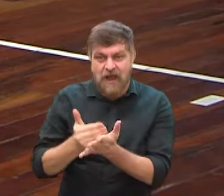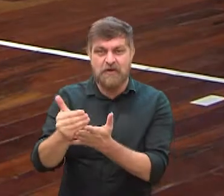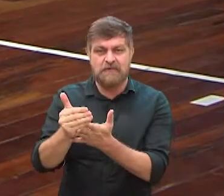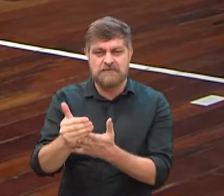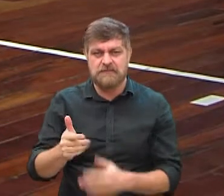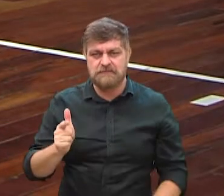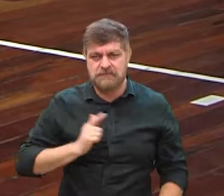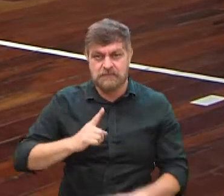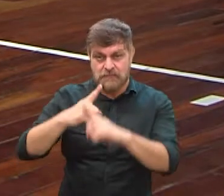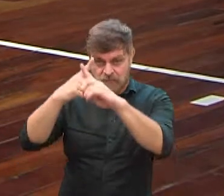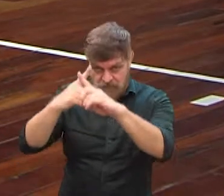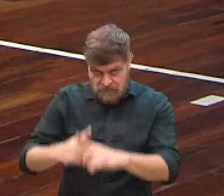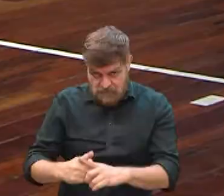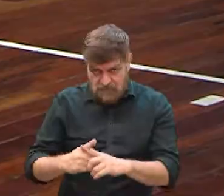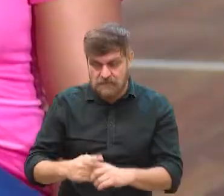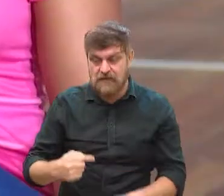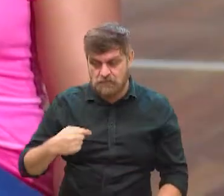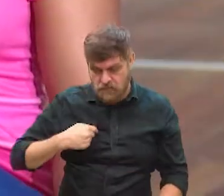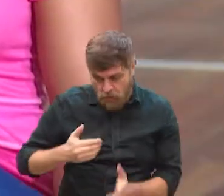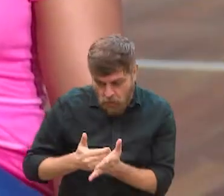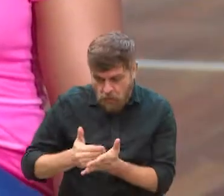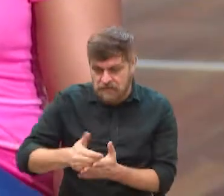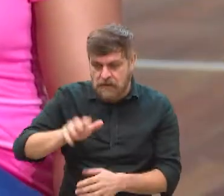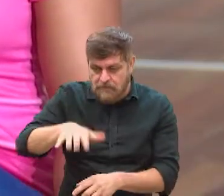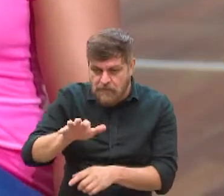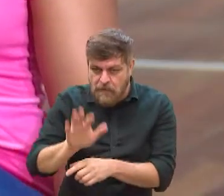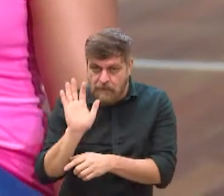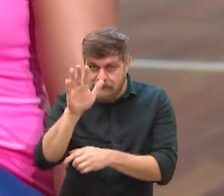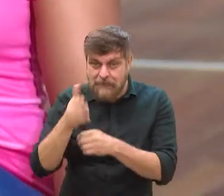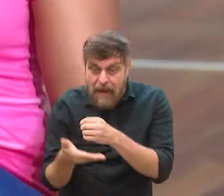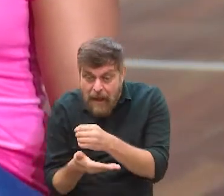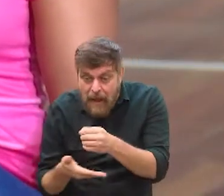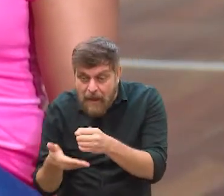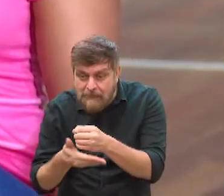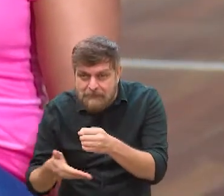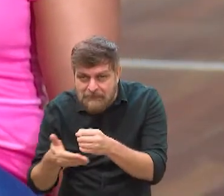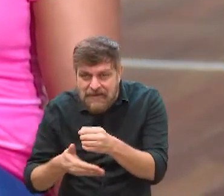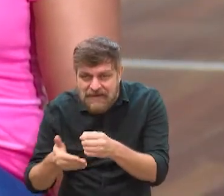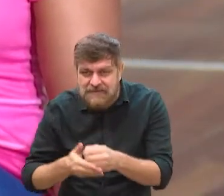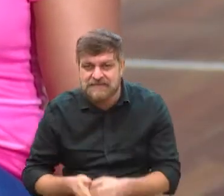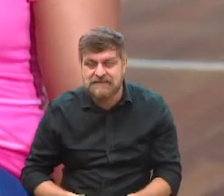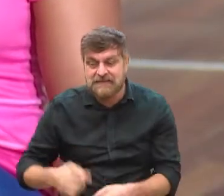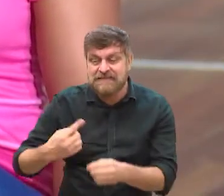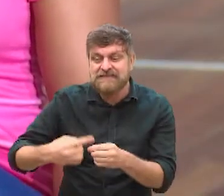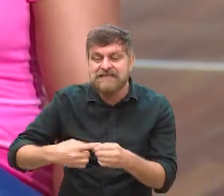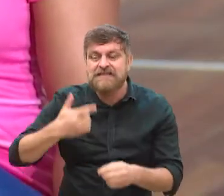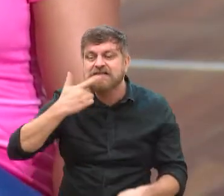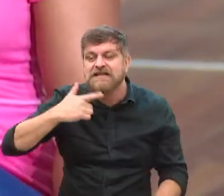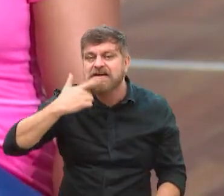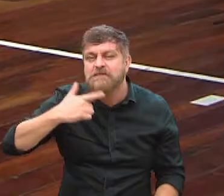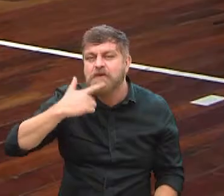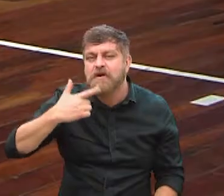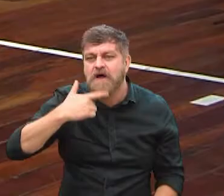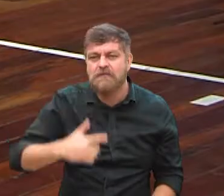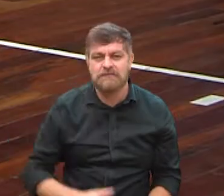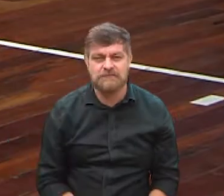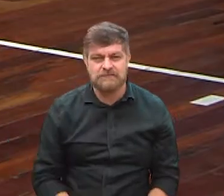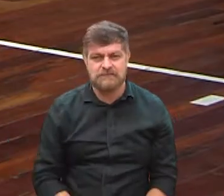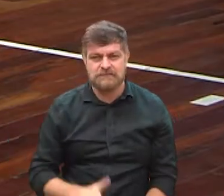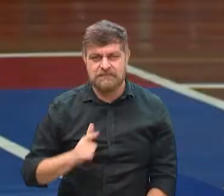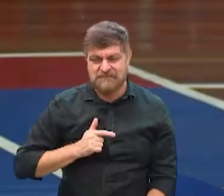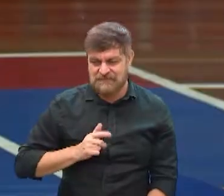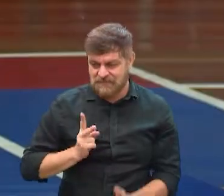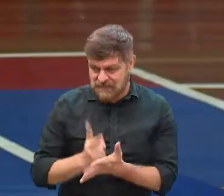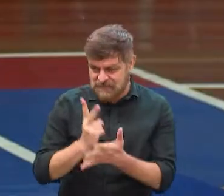jogar os campeonatos, a federação, categoria de base toda em Campo Mourão, por Campo Mourão. E você sempre foi